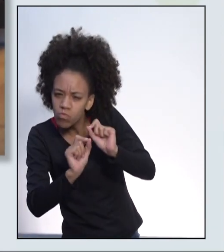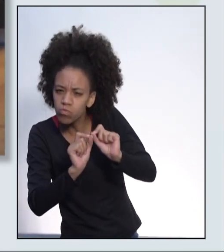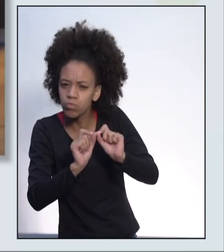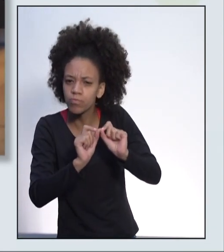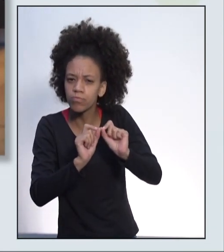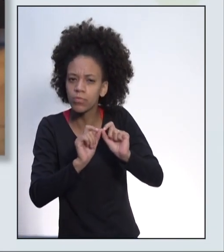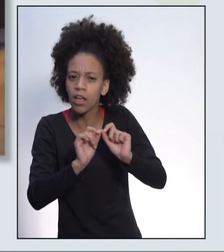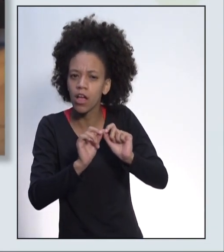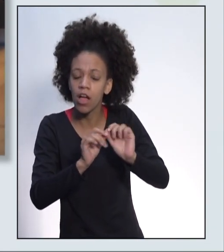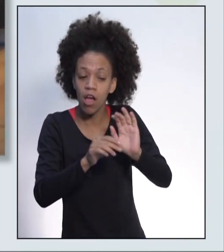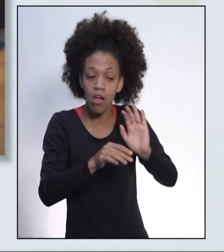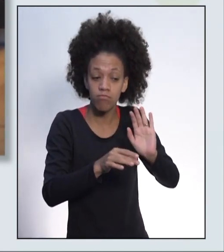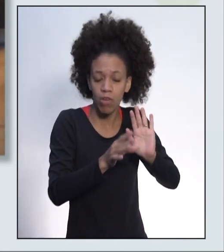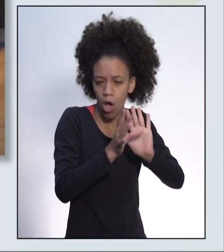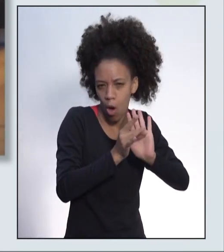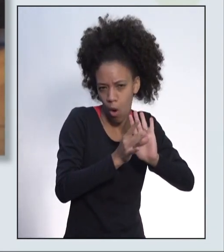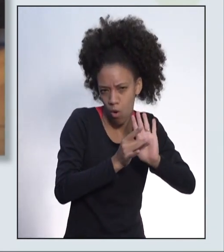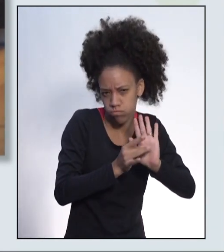cola,